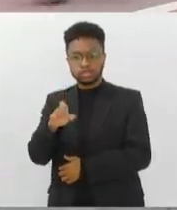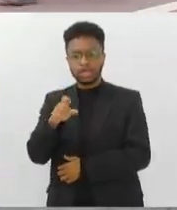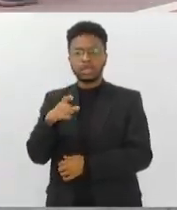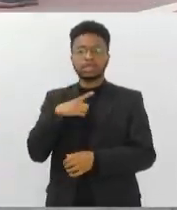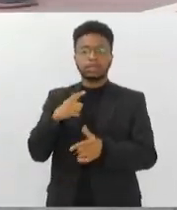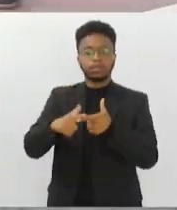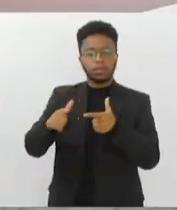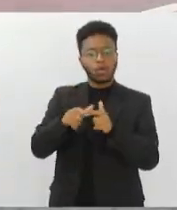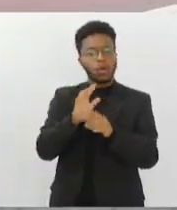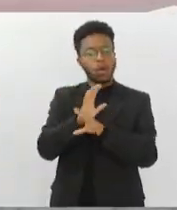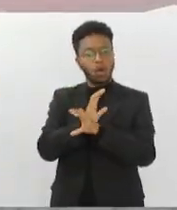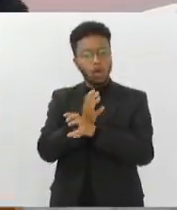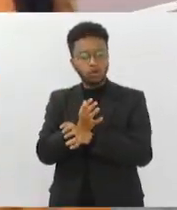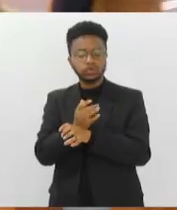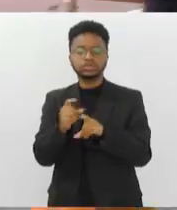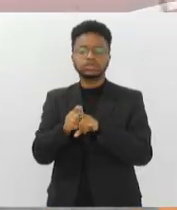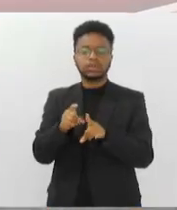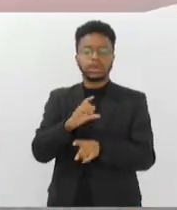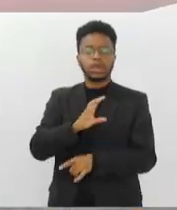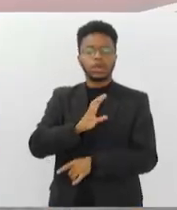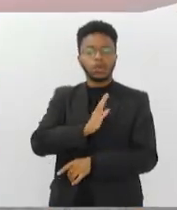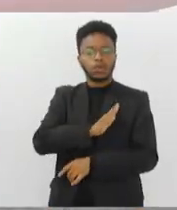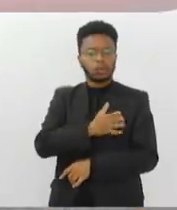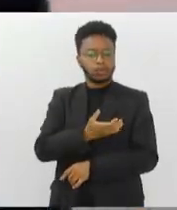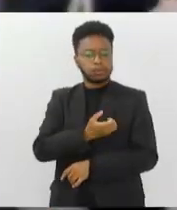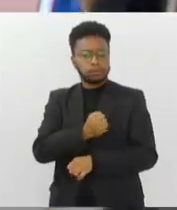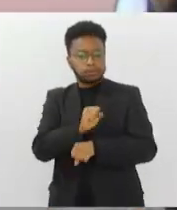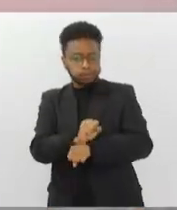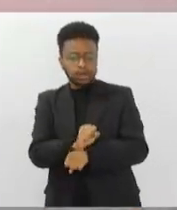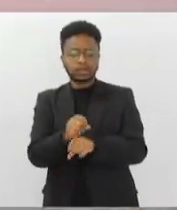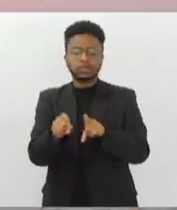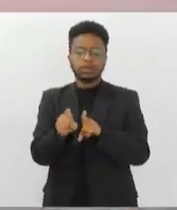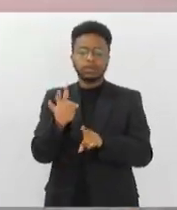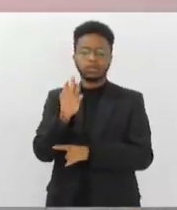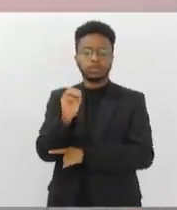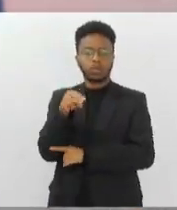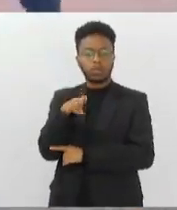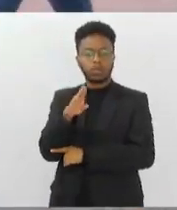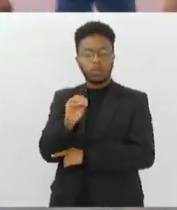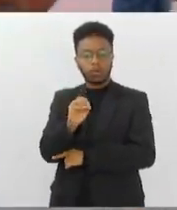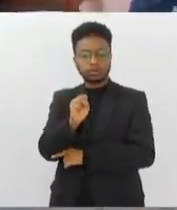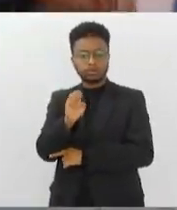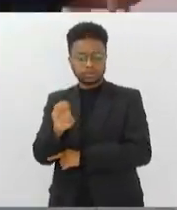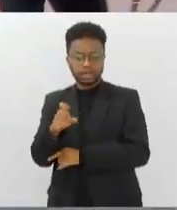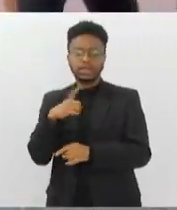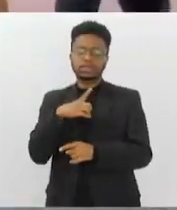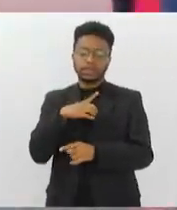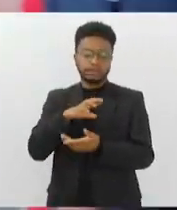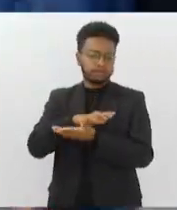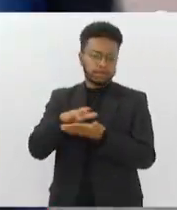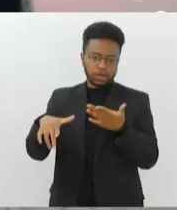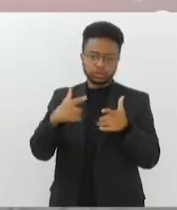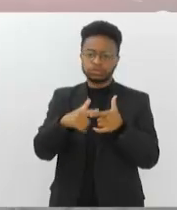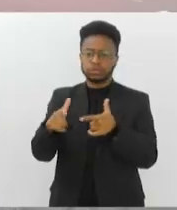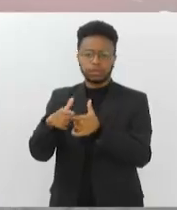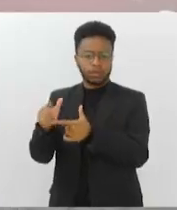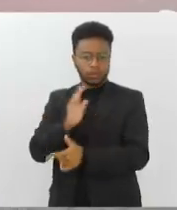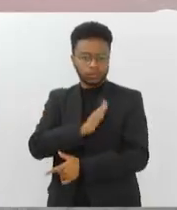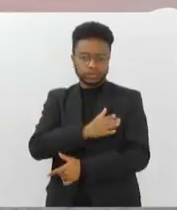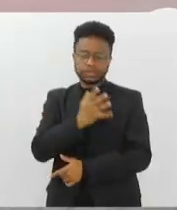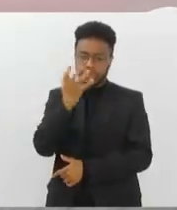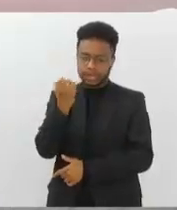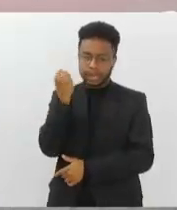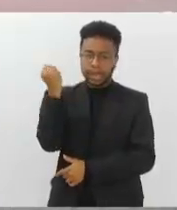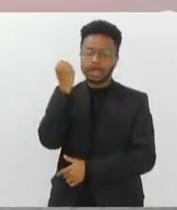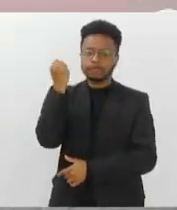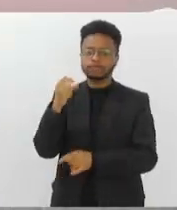problemas cardiovasculares, infarto, AVC, tromboses. Então, eventos cardiovasculares são muito sérios. A gente pode ter